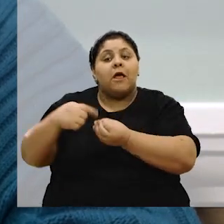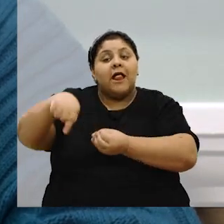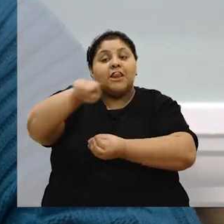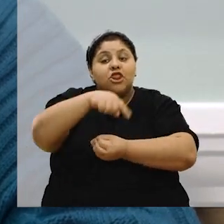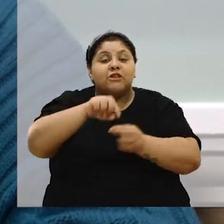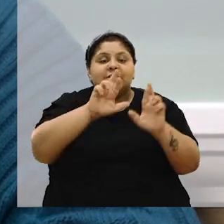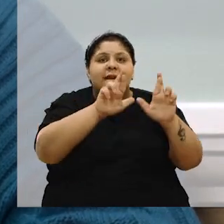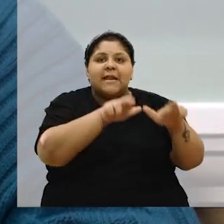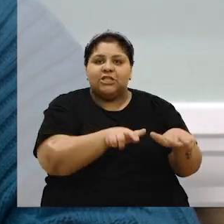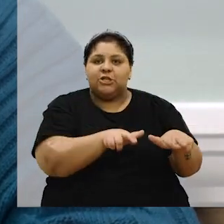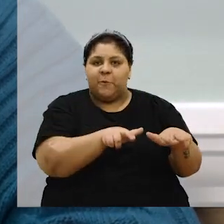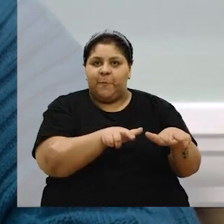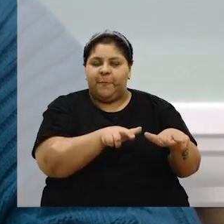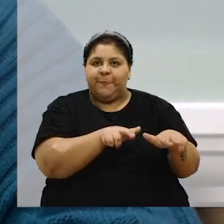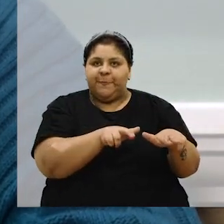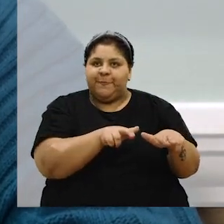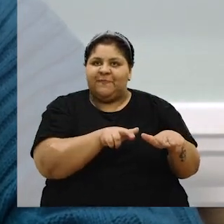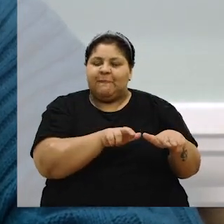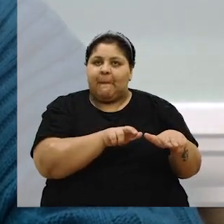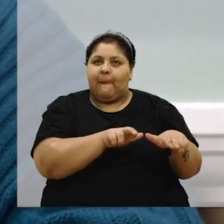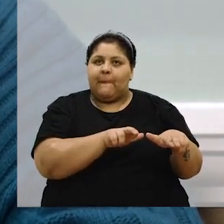muito sobre a nossa região.